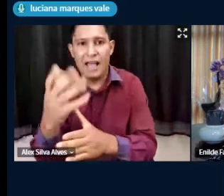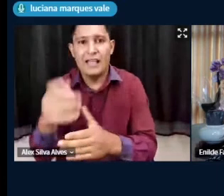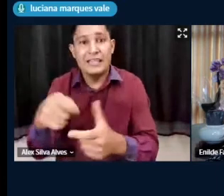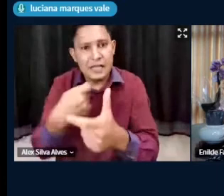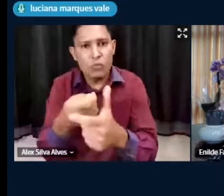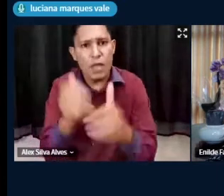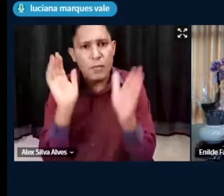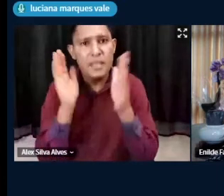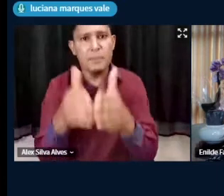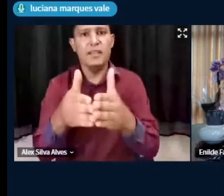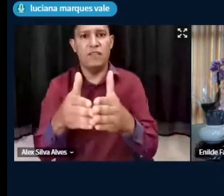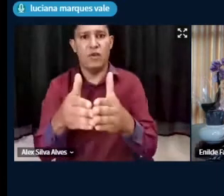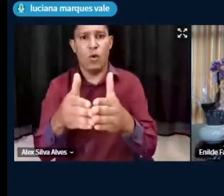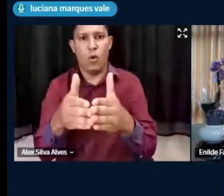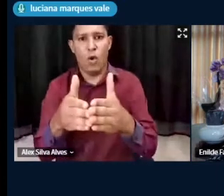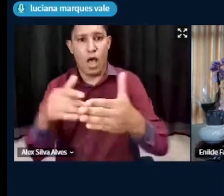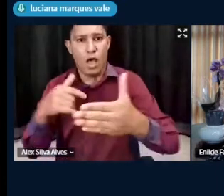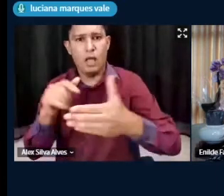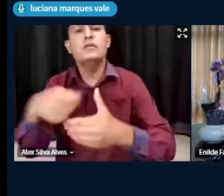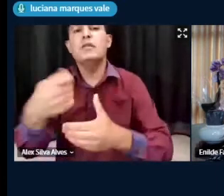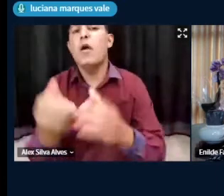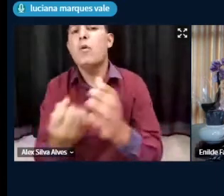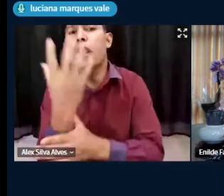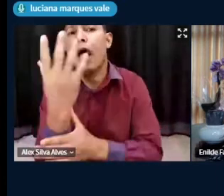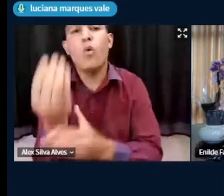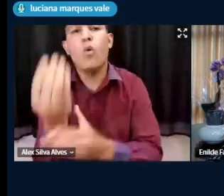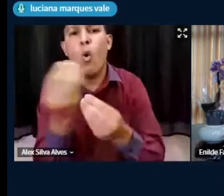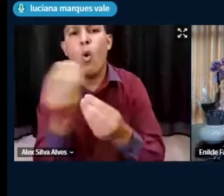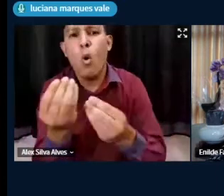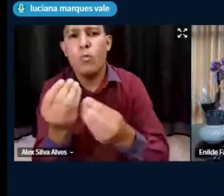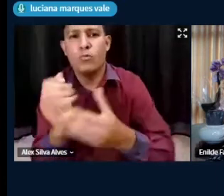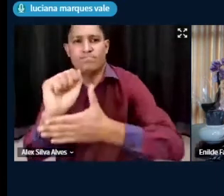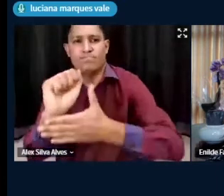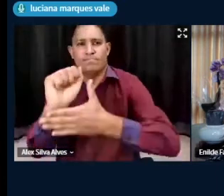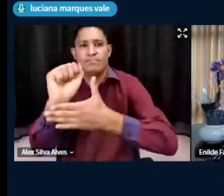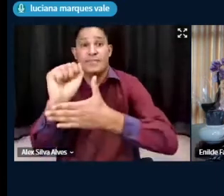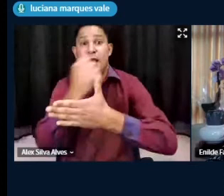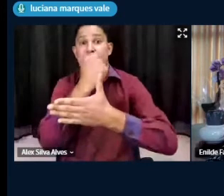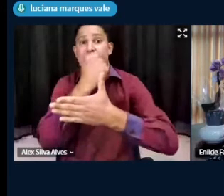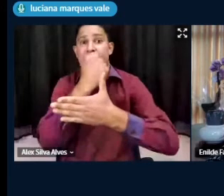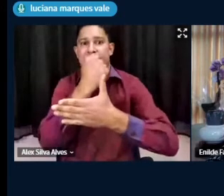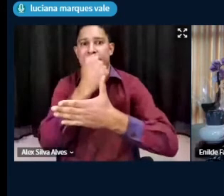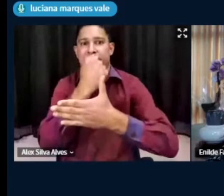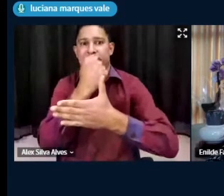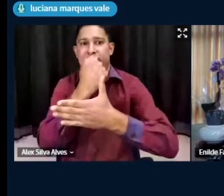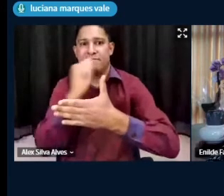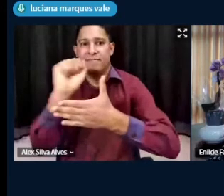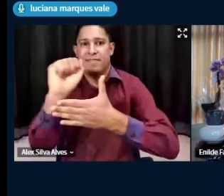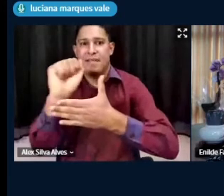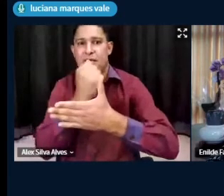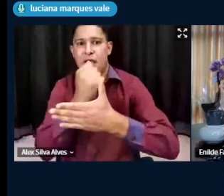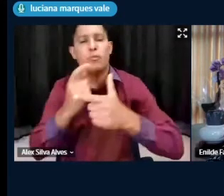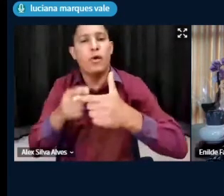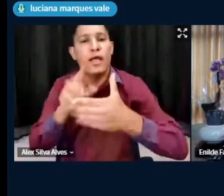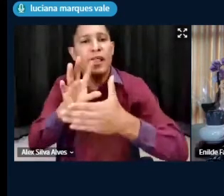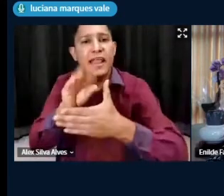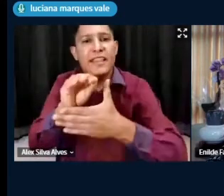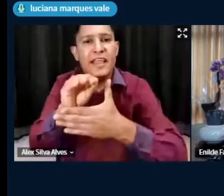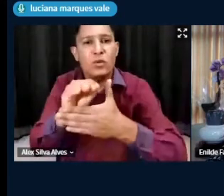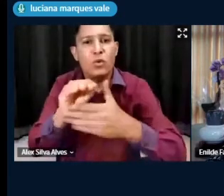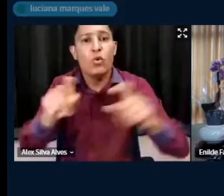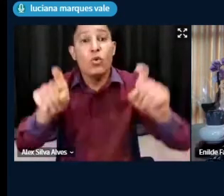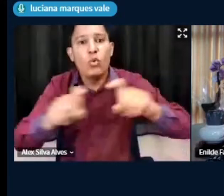então, necessário, novamente, criação de um novo sinal termo para a área específica, que ficou dessa